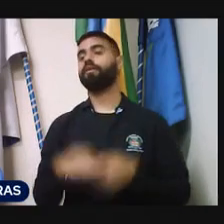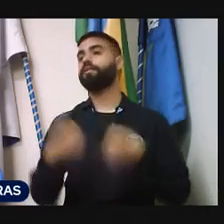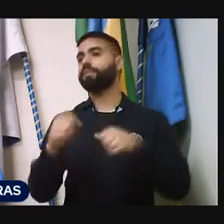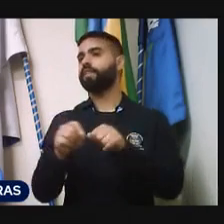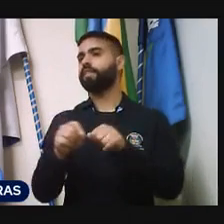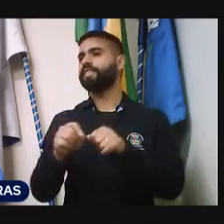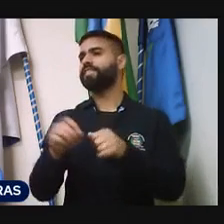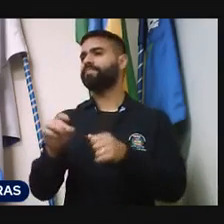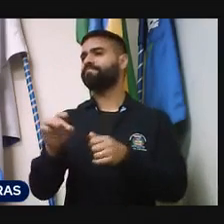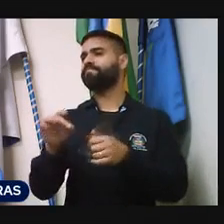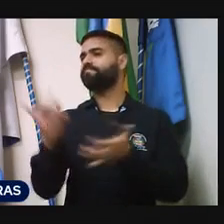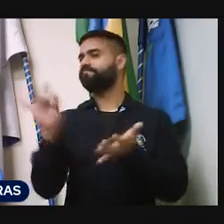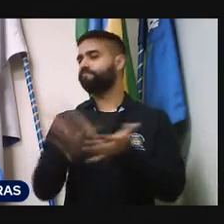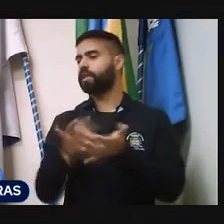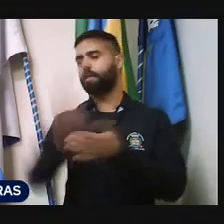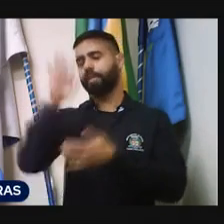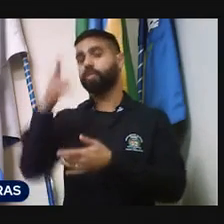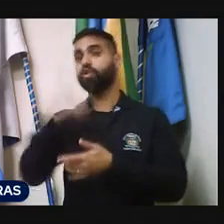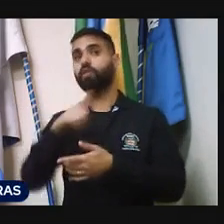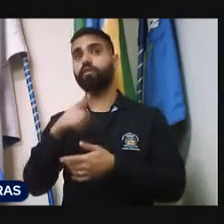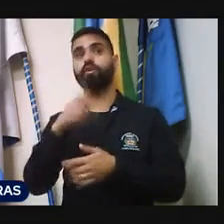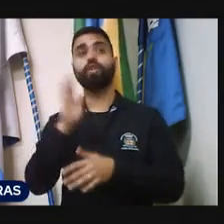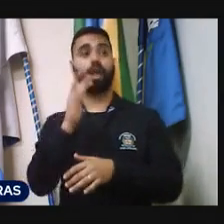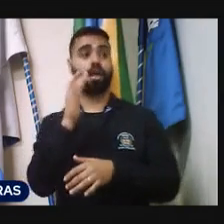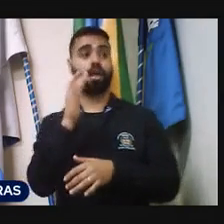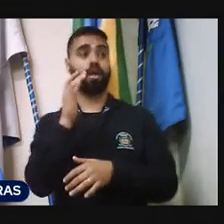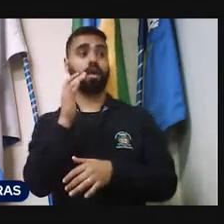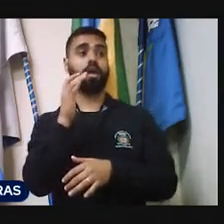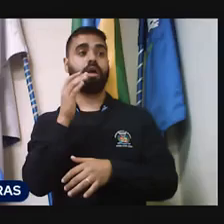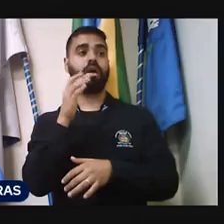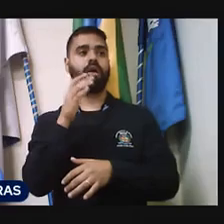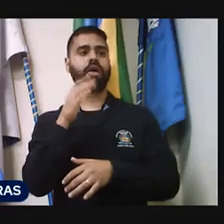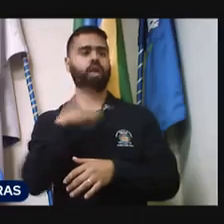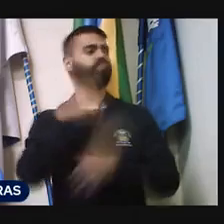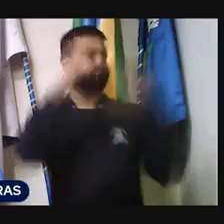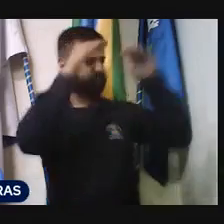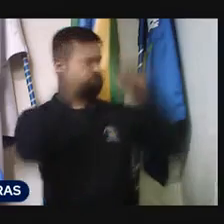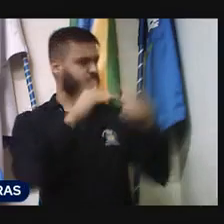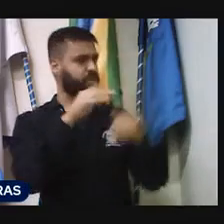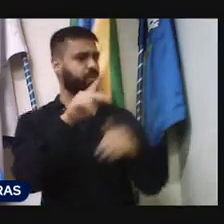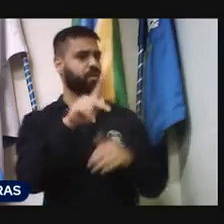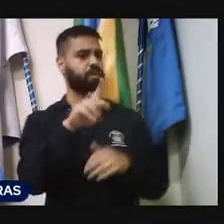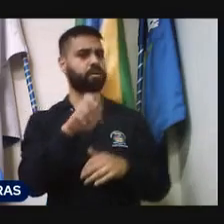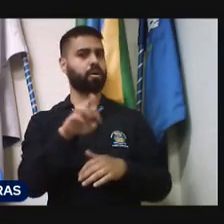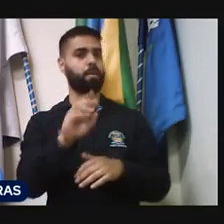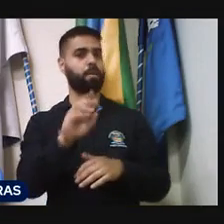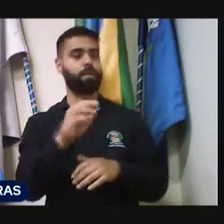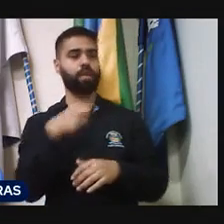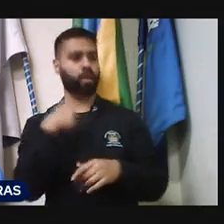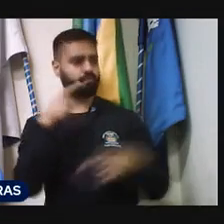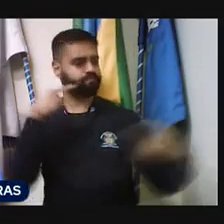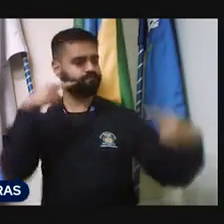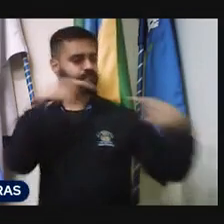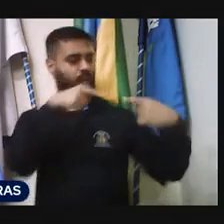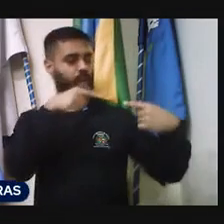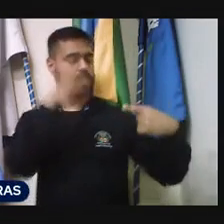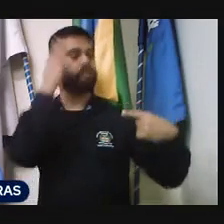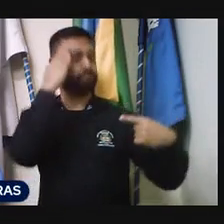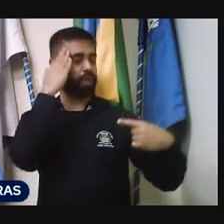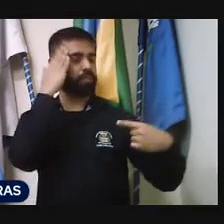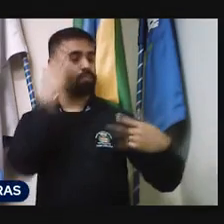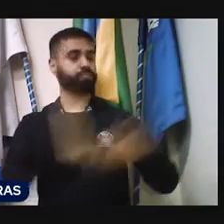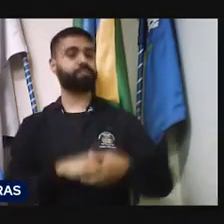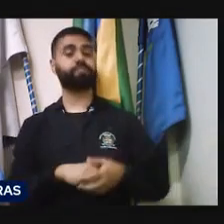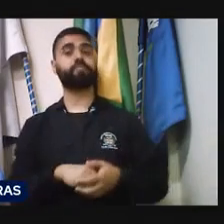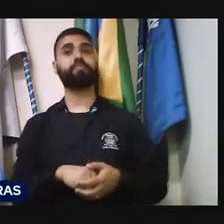começar a repensar E como eu falei com o Pedro aqui tem toda a respeito por ele sabe disso tudo que eu tenho que falar eu falo com ele diretamente também ele sabe